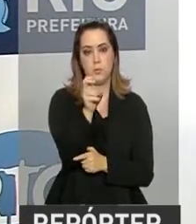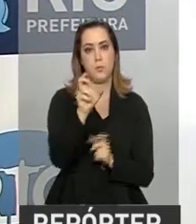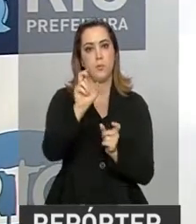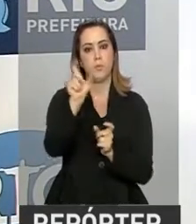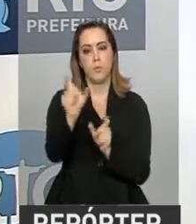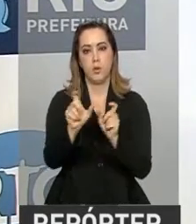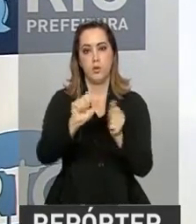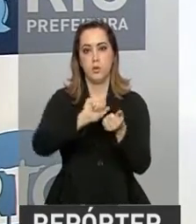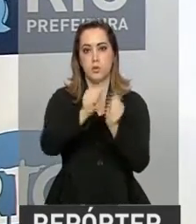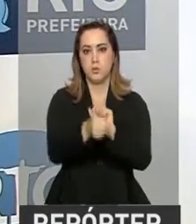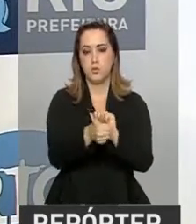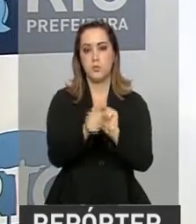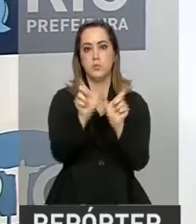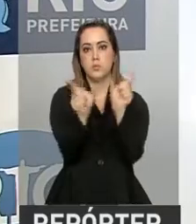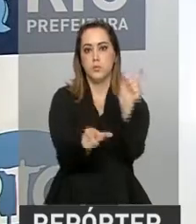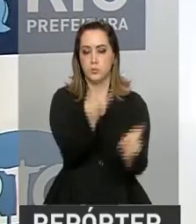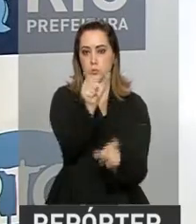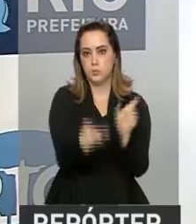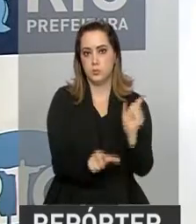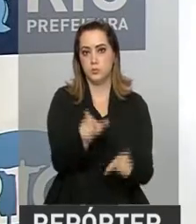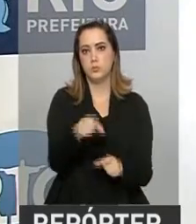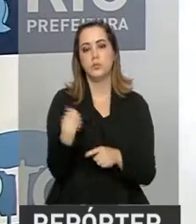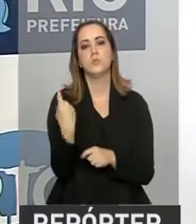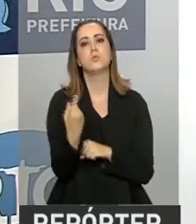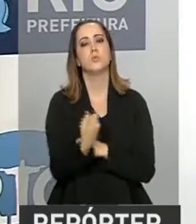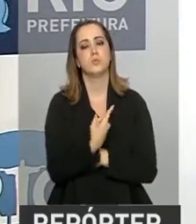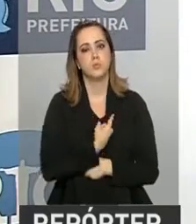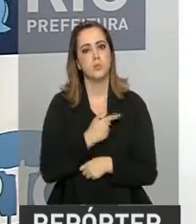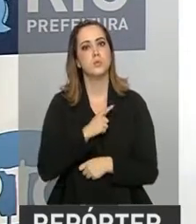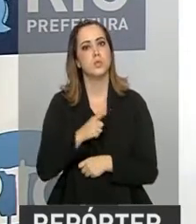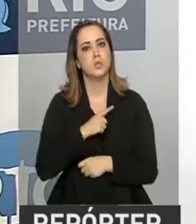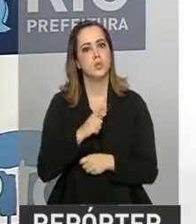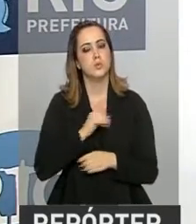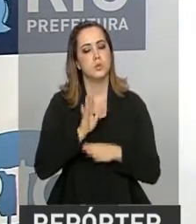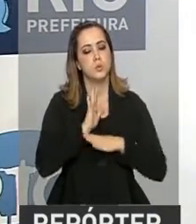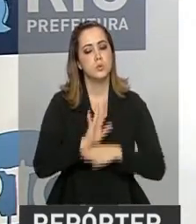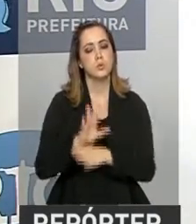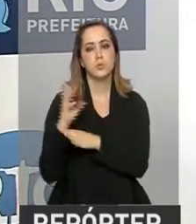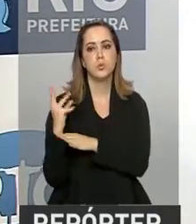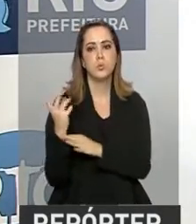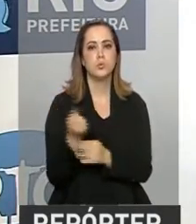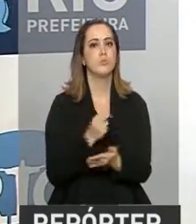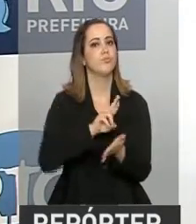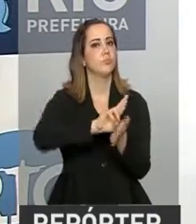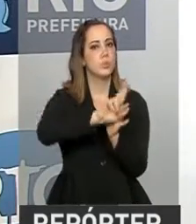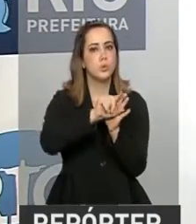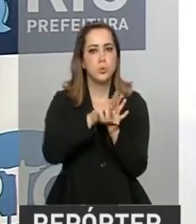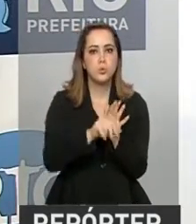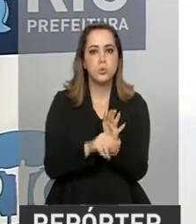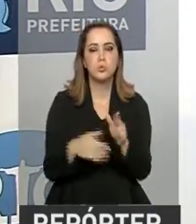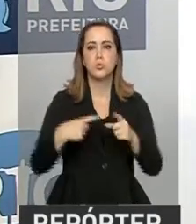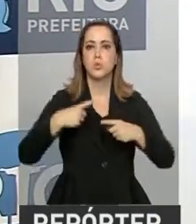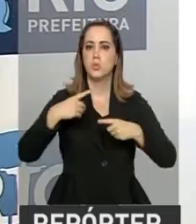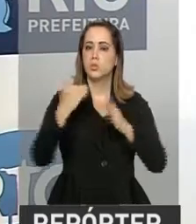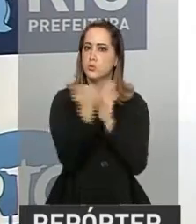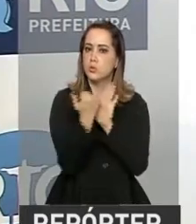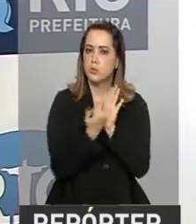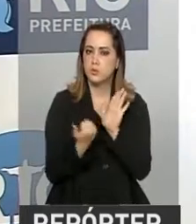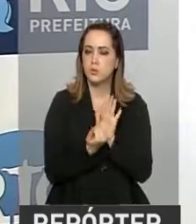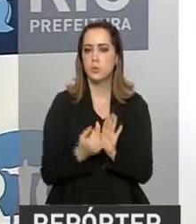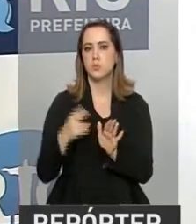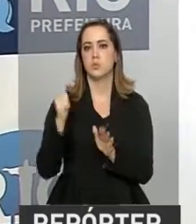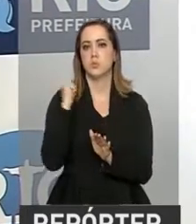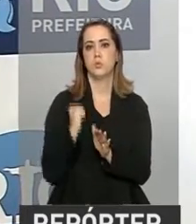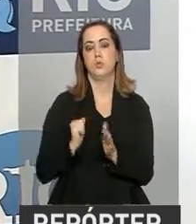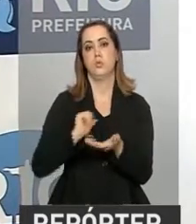uma influência muito grande dos programas do Ministério, pelo Bolsa Atleta, pelo Bolsa Pódio, através